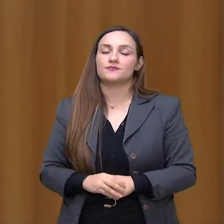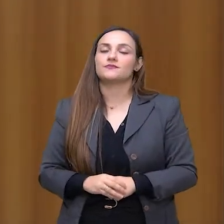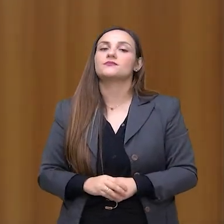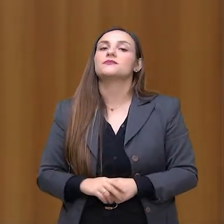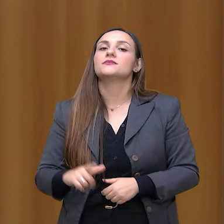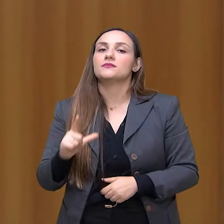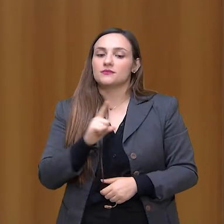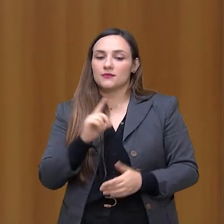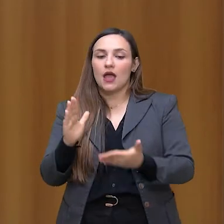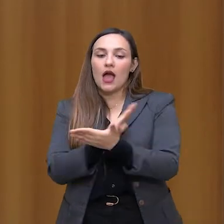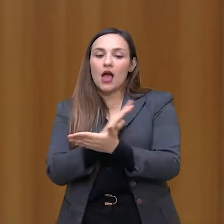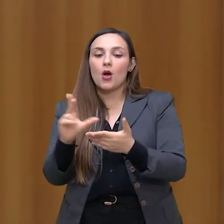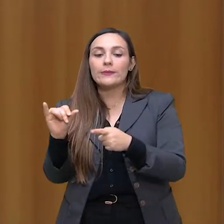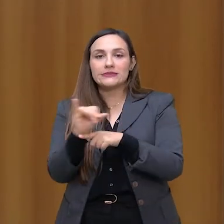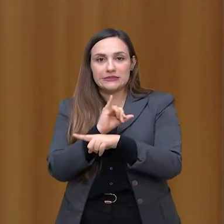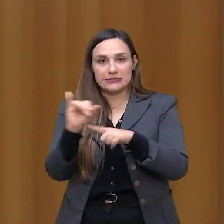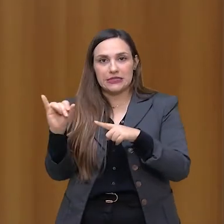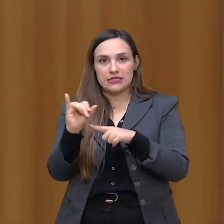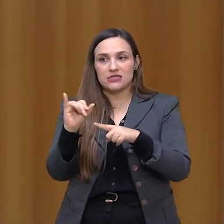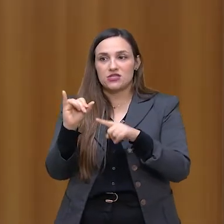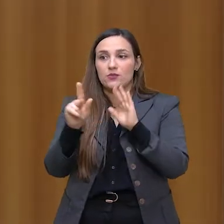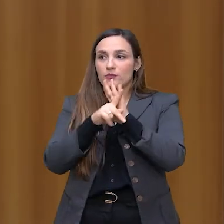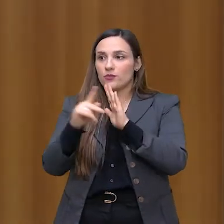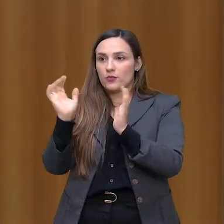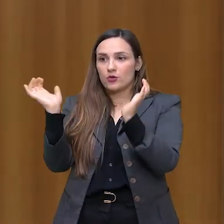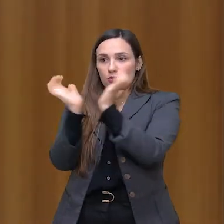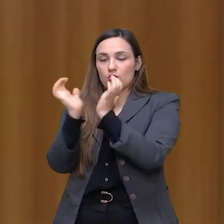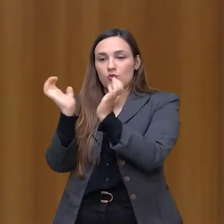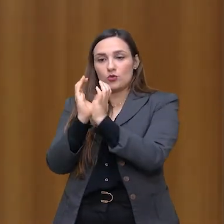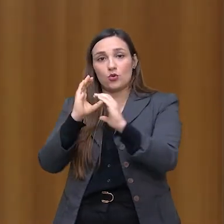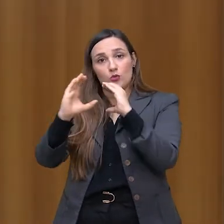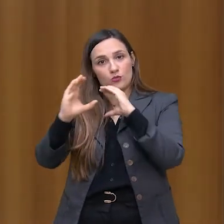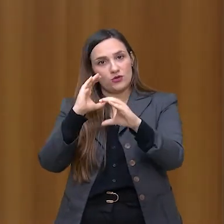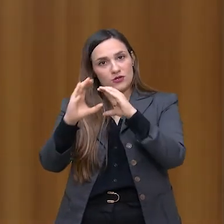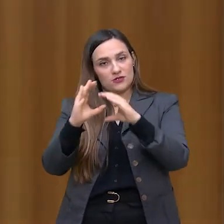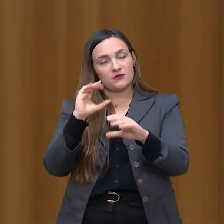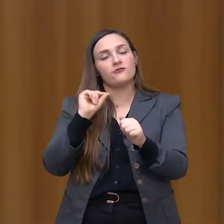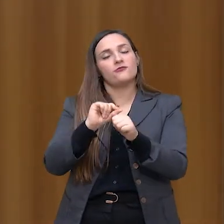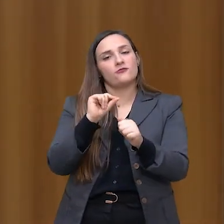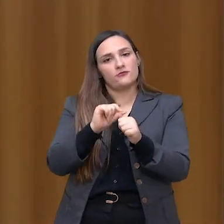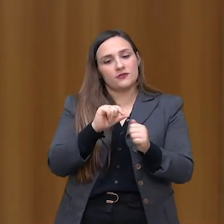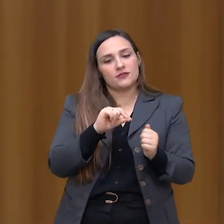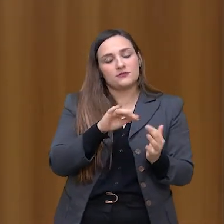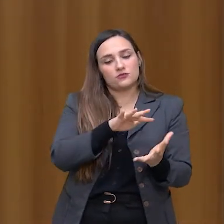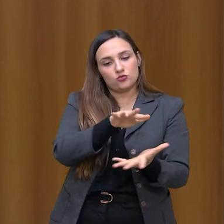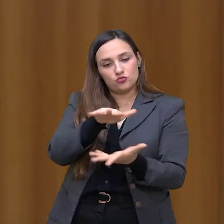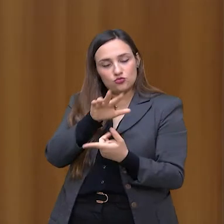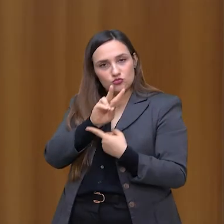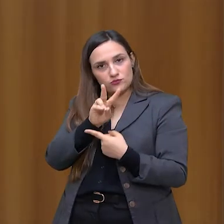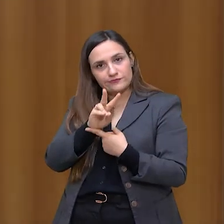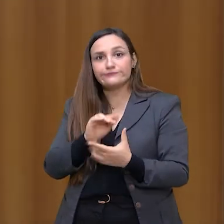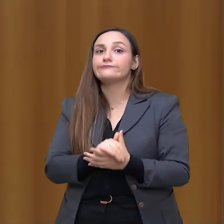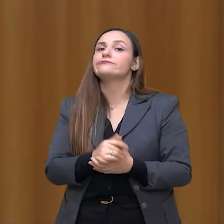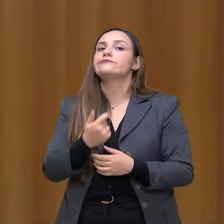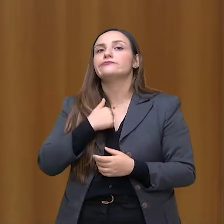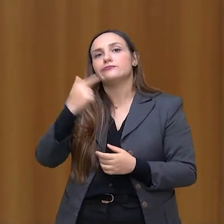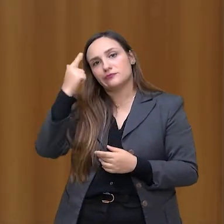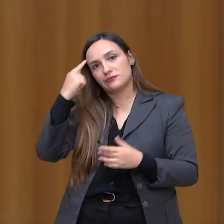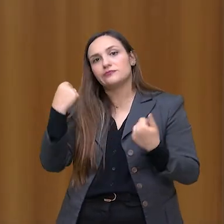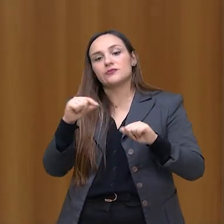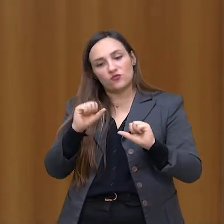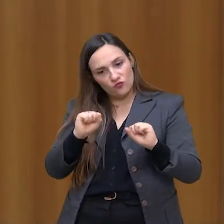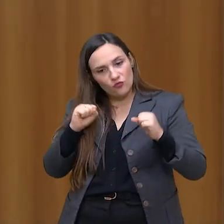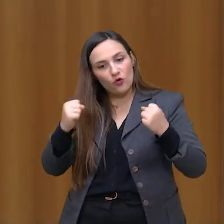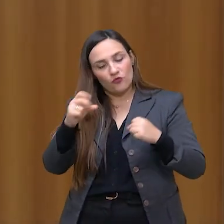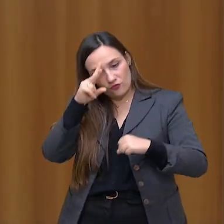algumas ações da comunicação que encaminham para essa questão da sustentabilidade. Eu penso que elas terão que